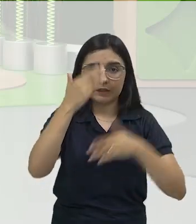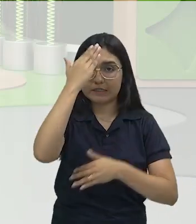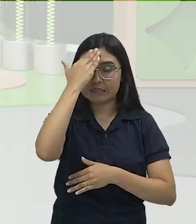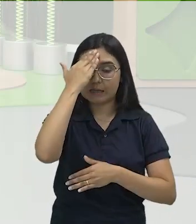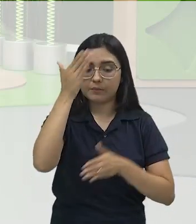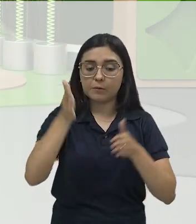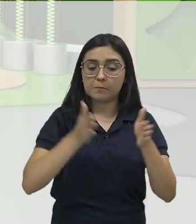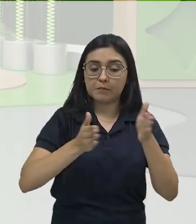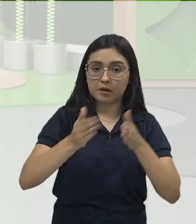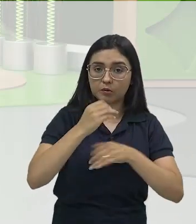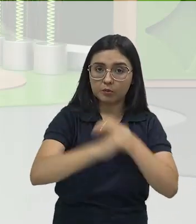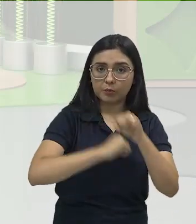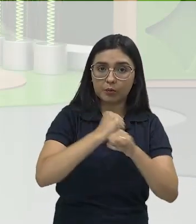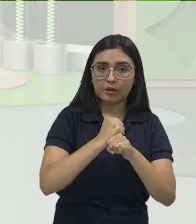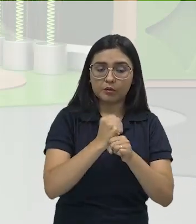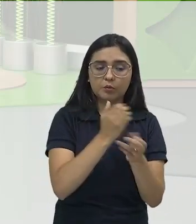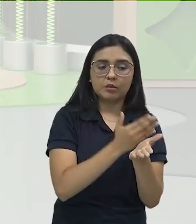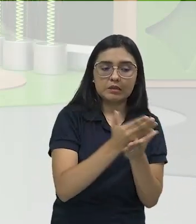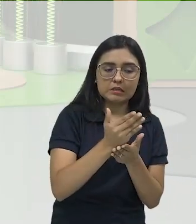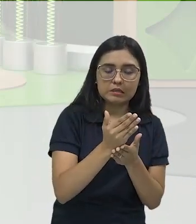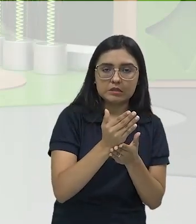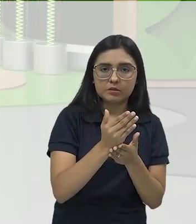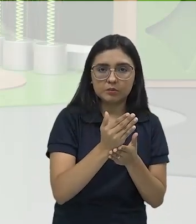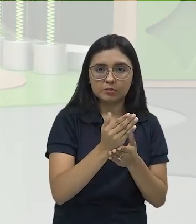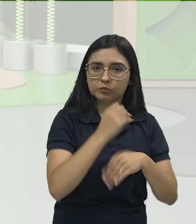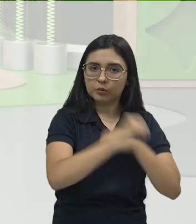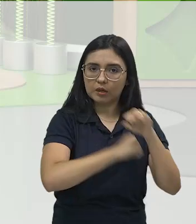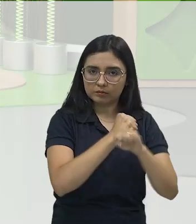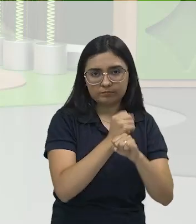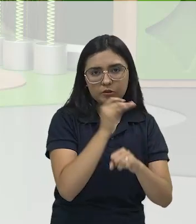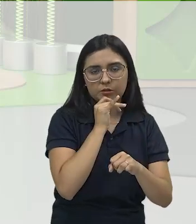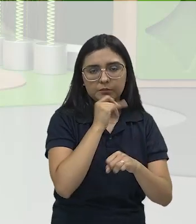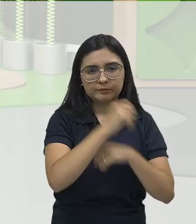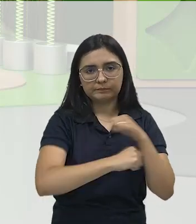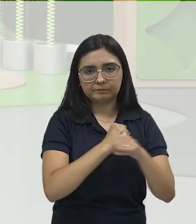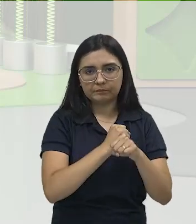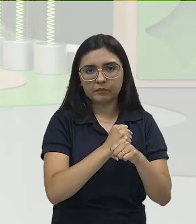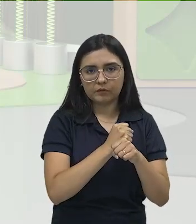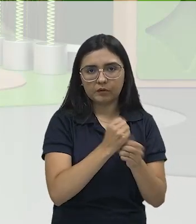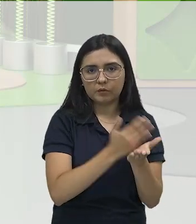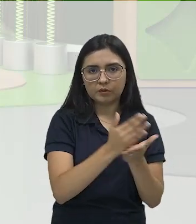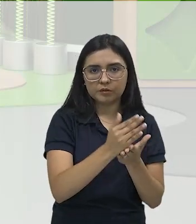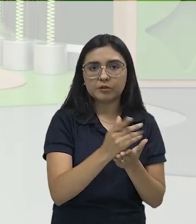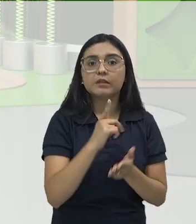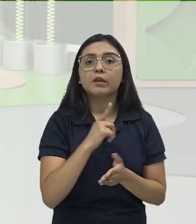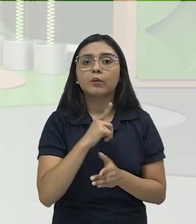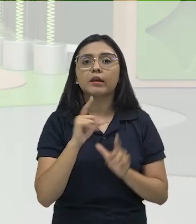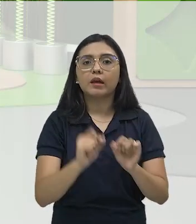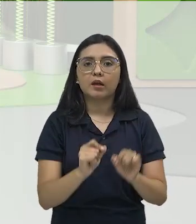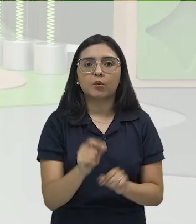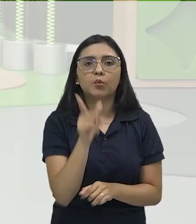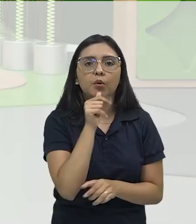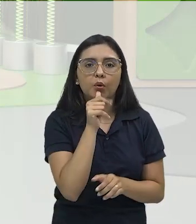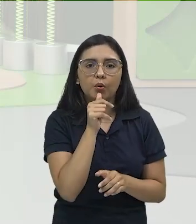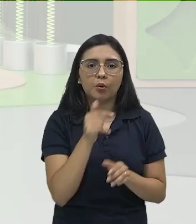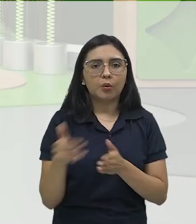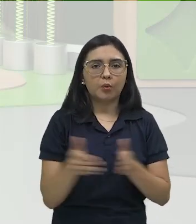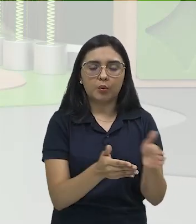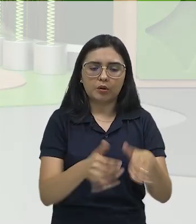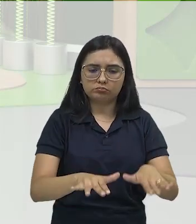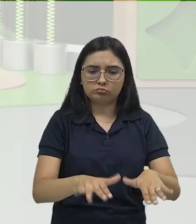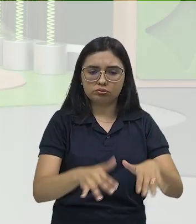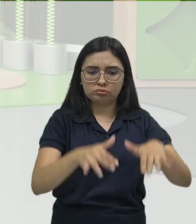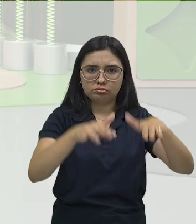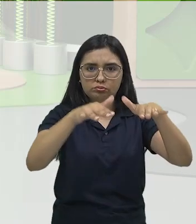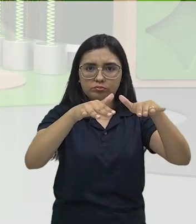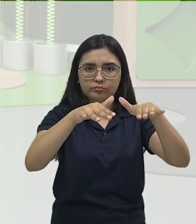do ano, no começo do ano, por exemplo, nós temos os rios subindo, certo?